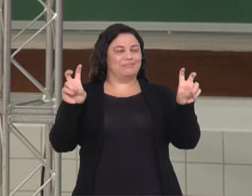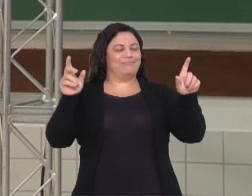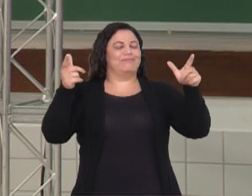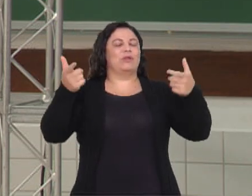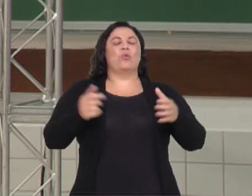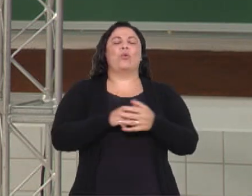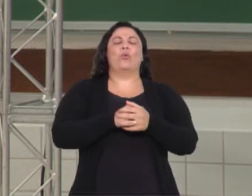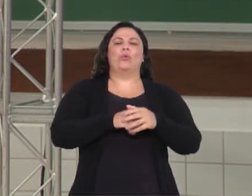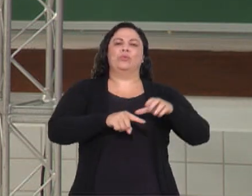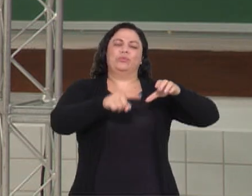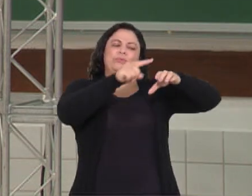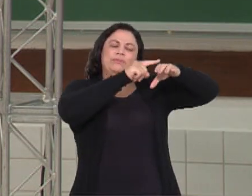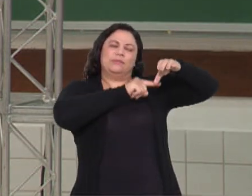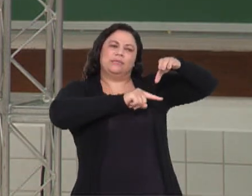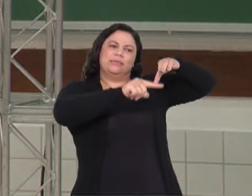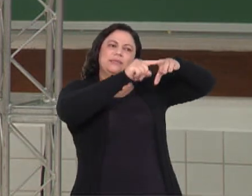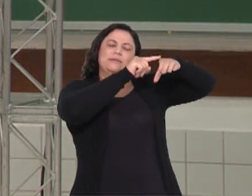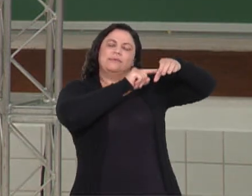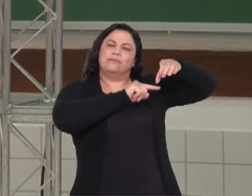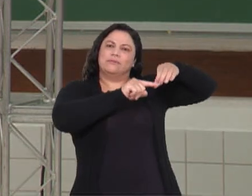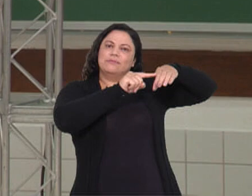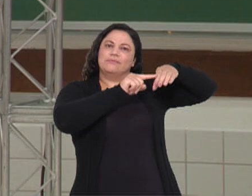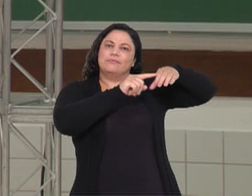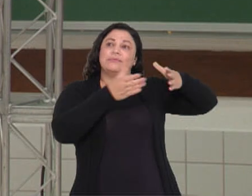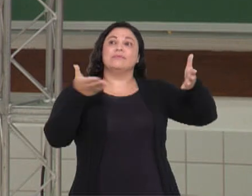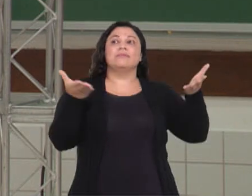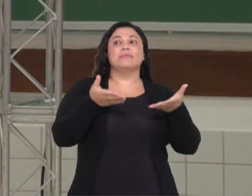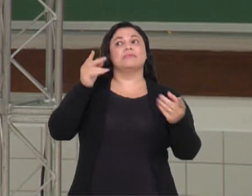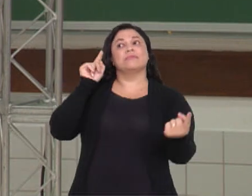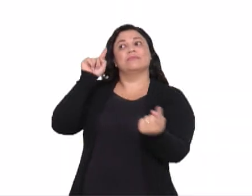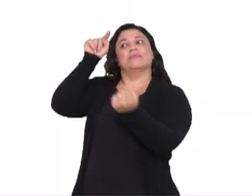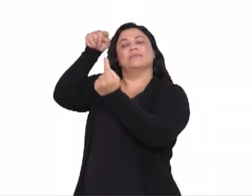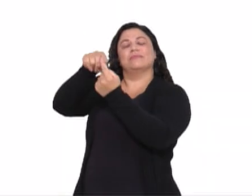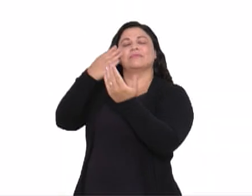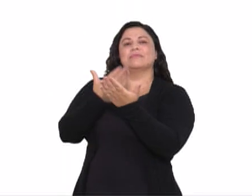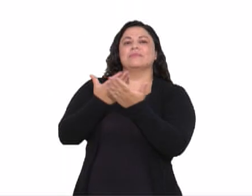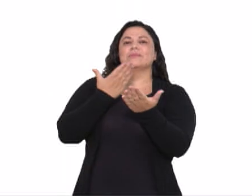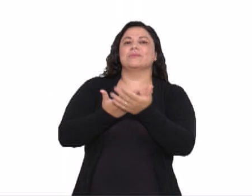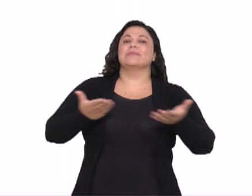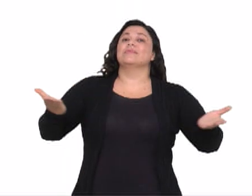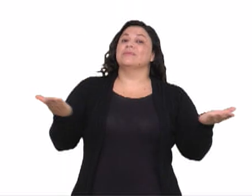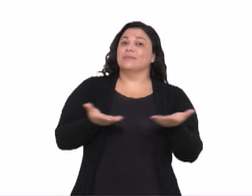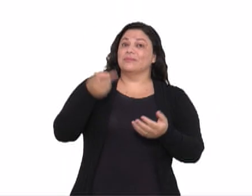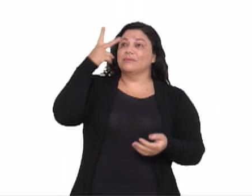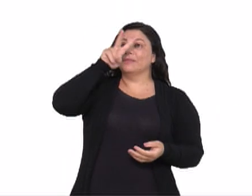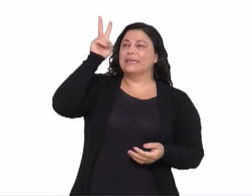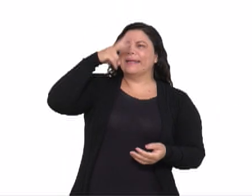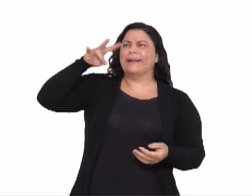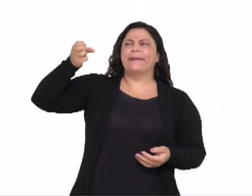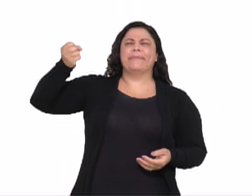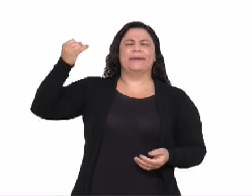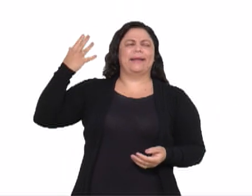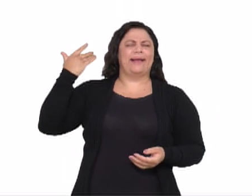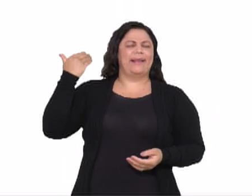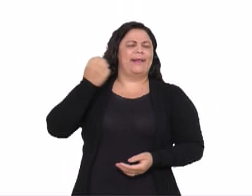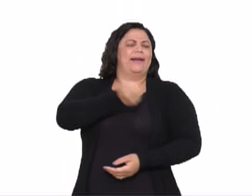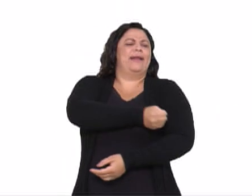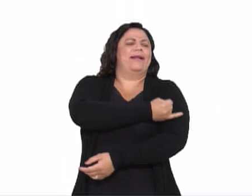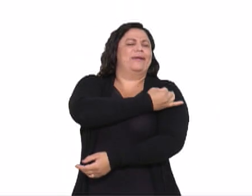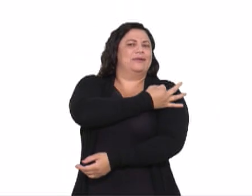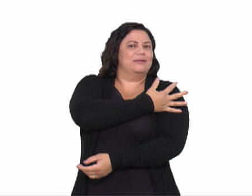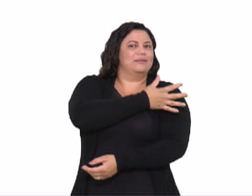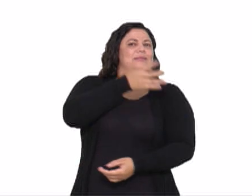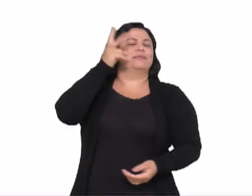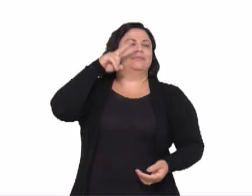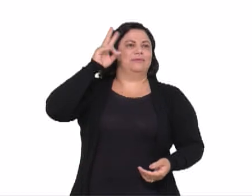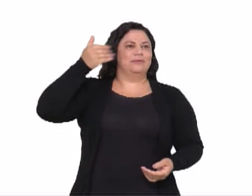da geometria analítica. Então nós temos alguns objetivos na nossa aula de hoje. Relembrar do ensino fundamental a circunferência e seus